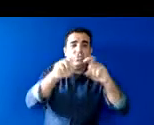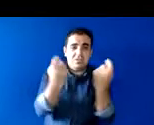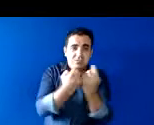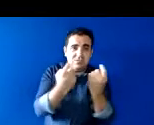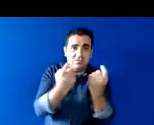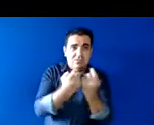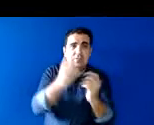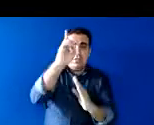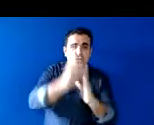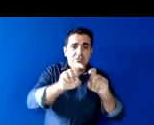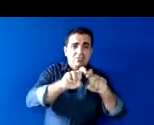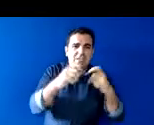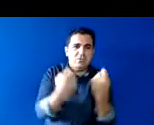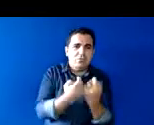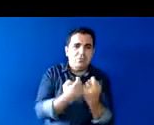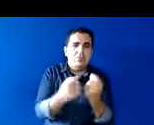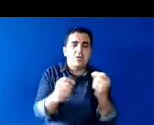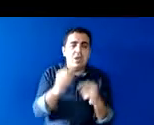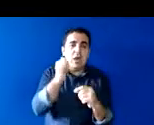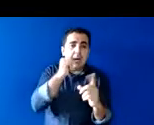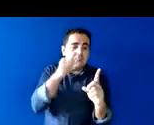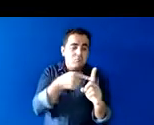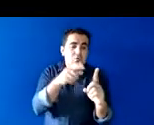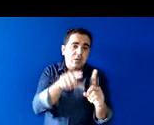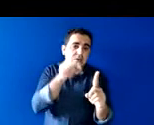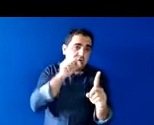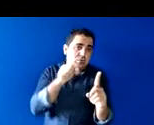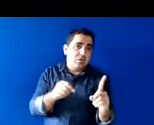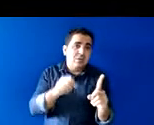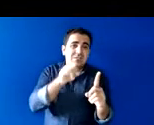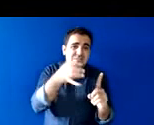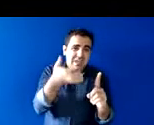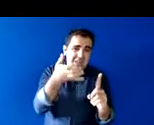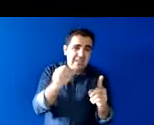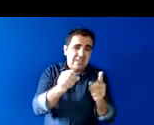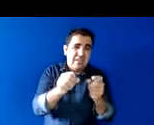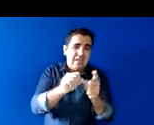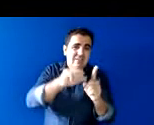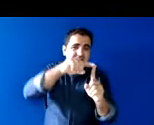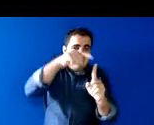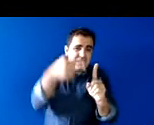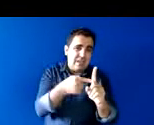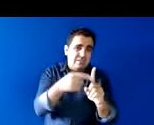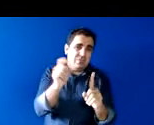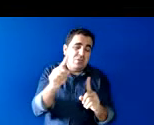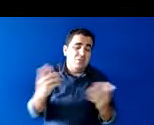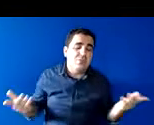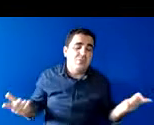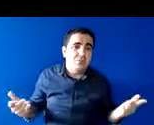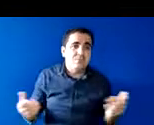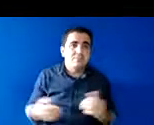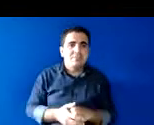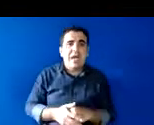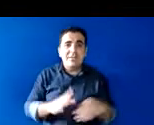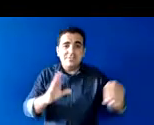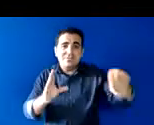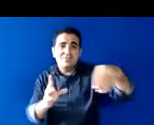de escolher, de uma mulher escolher se ela quer ou não ter filhos. E dentro